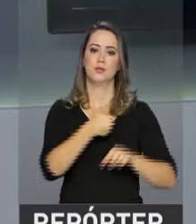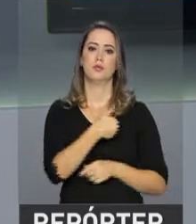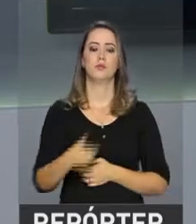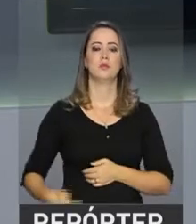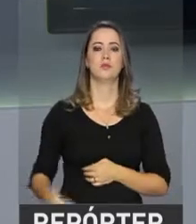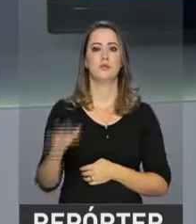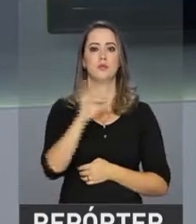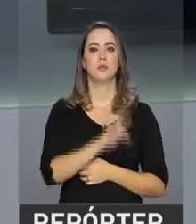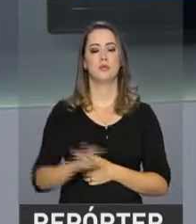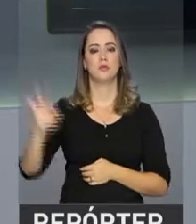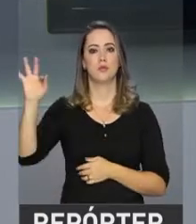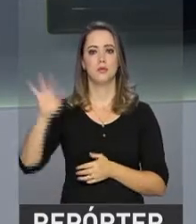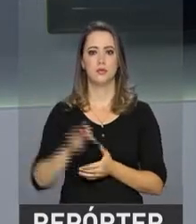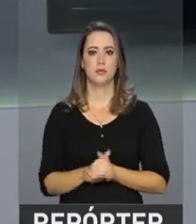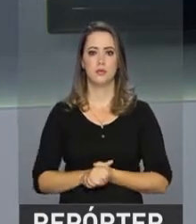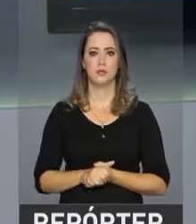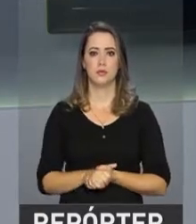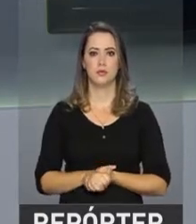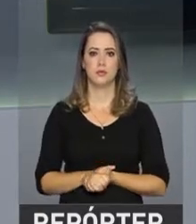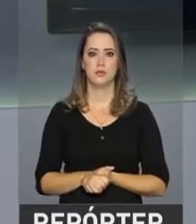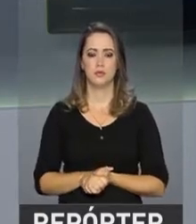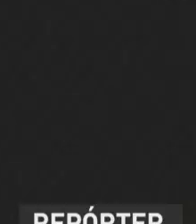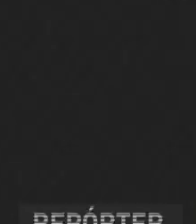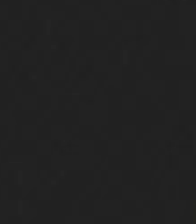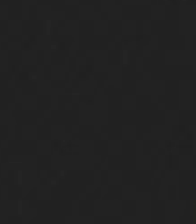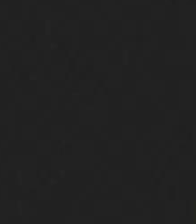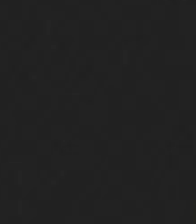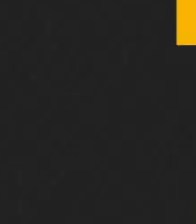aqui na nbr a tv do governo federal